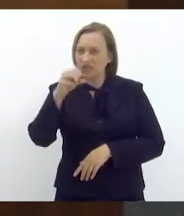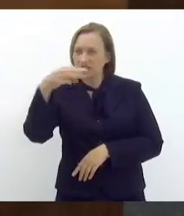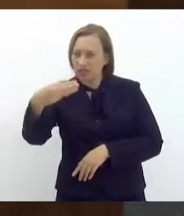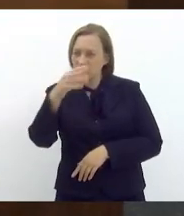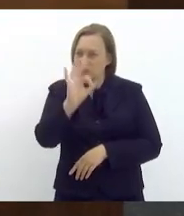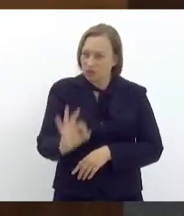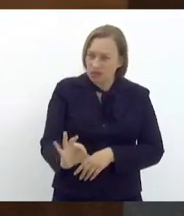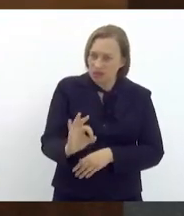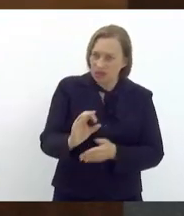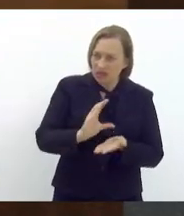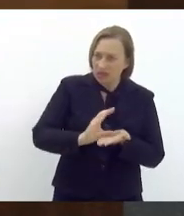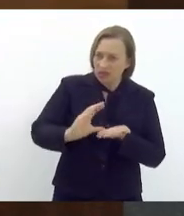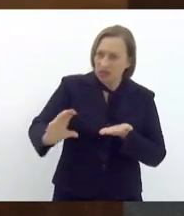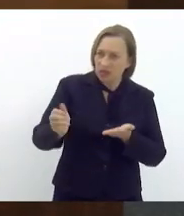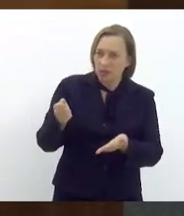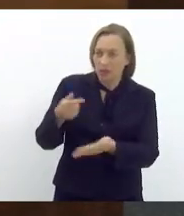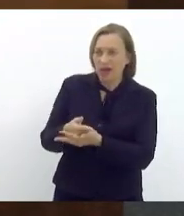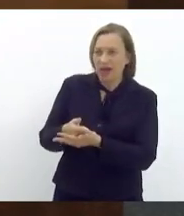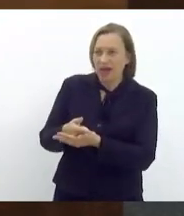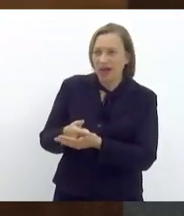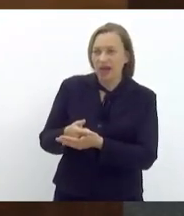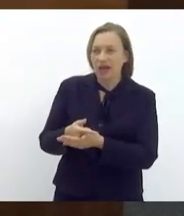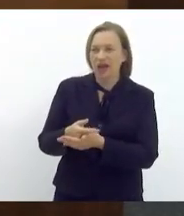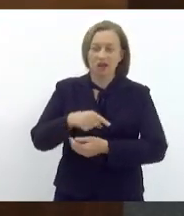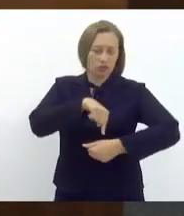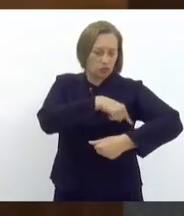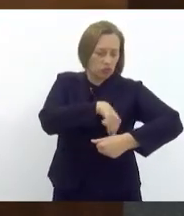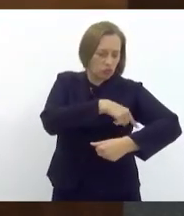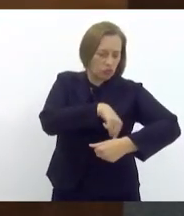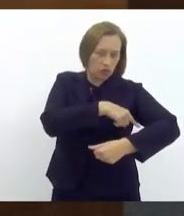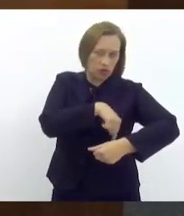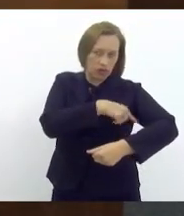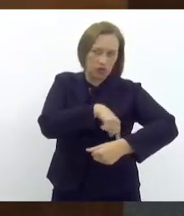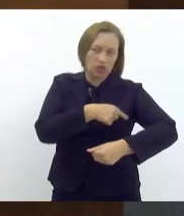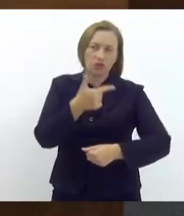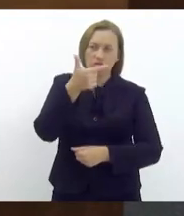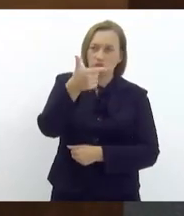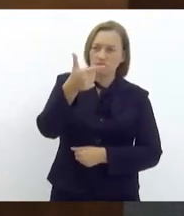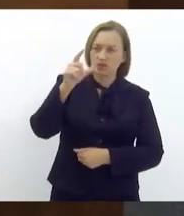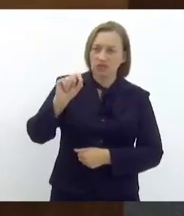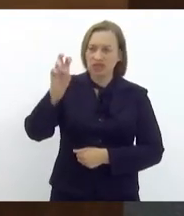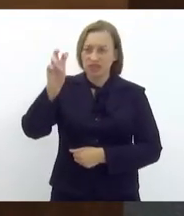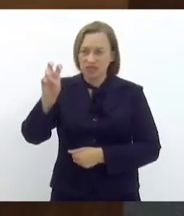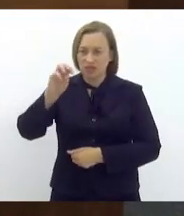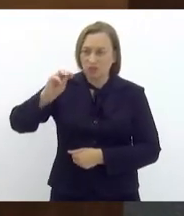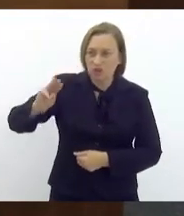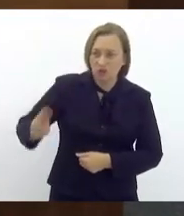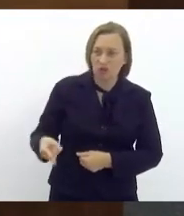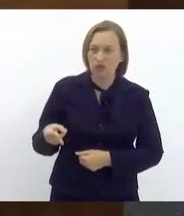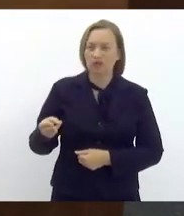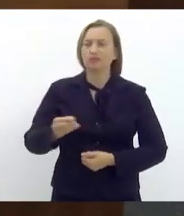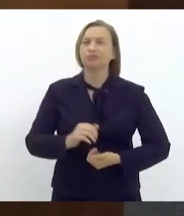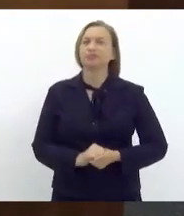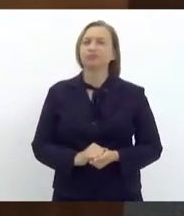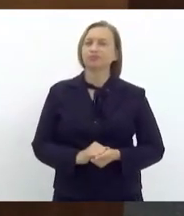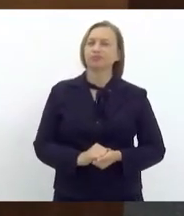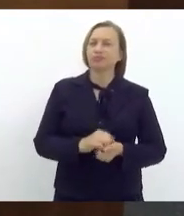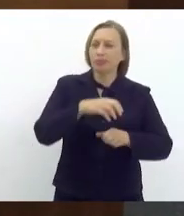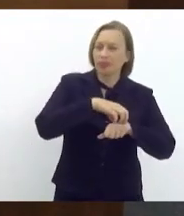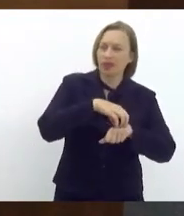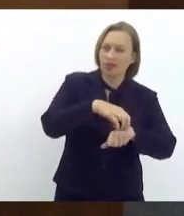pagamento globais relacionados a merenda escolar representando 205 milhões transporte escolar